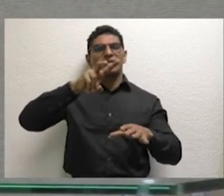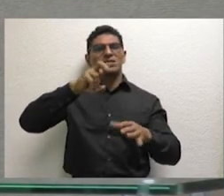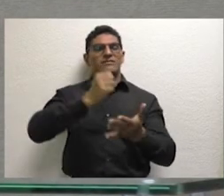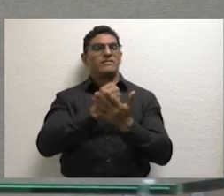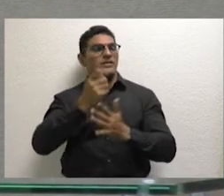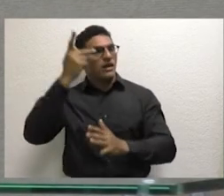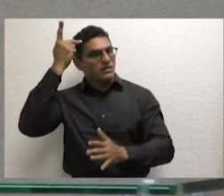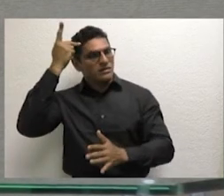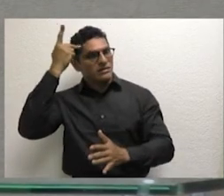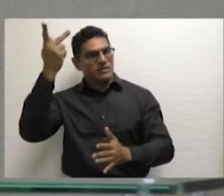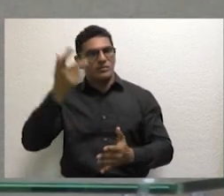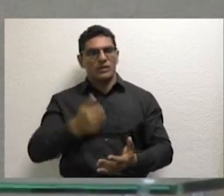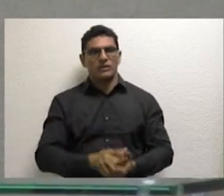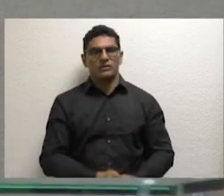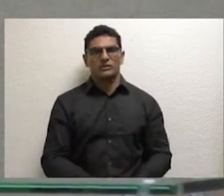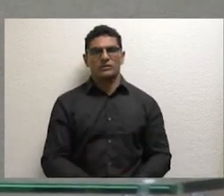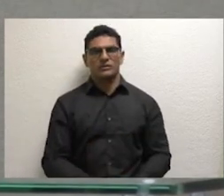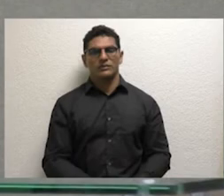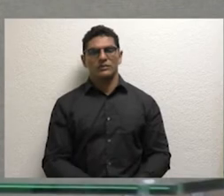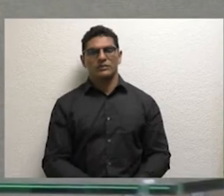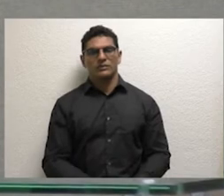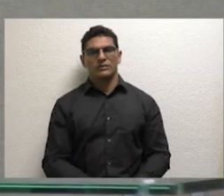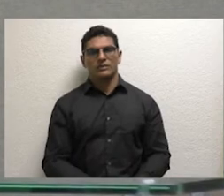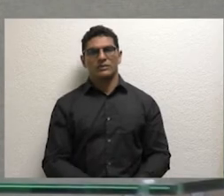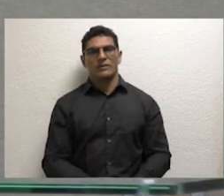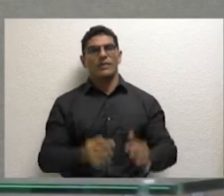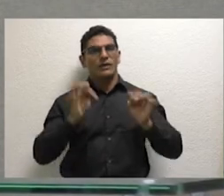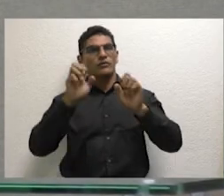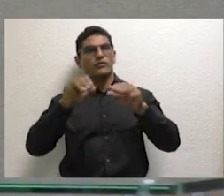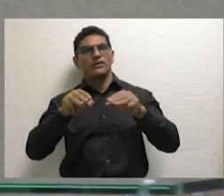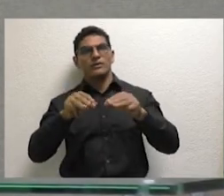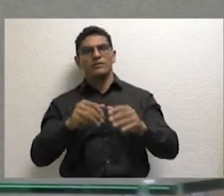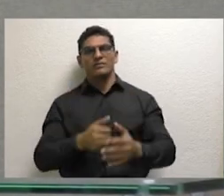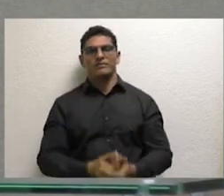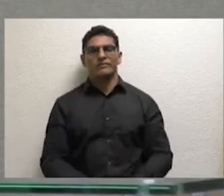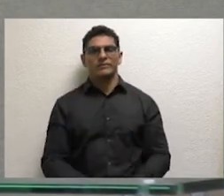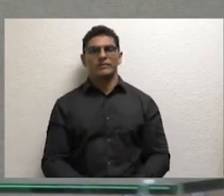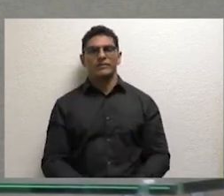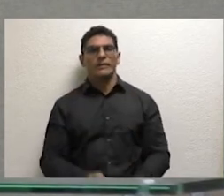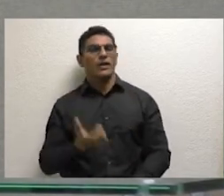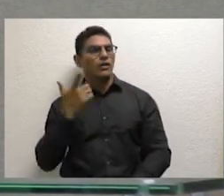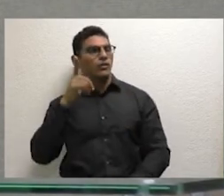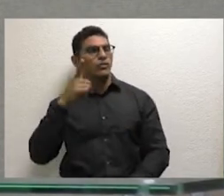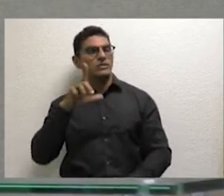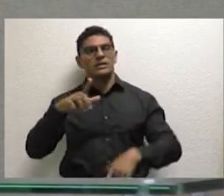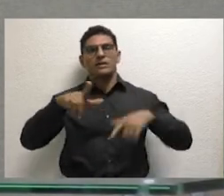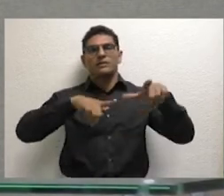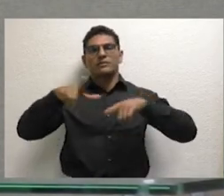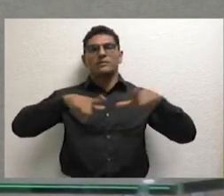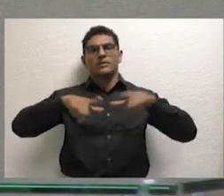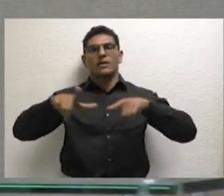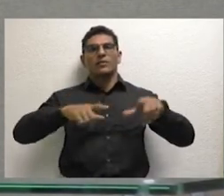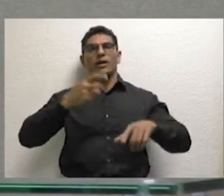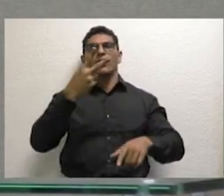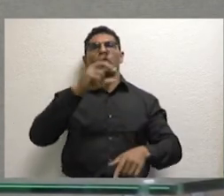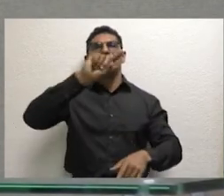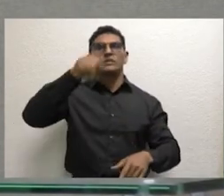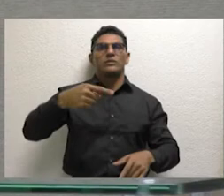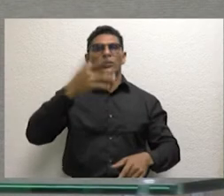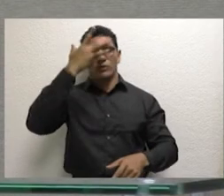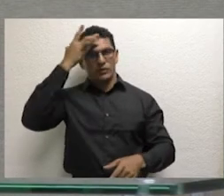Paulo ao final conseguir emprego apenas 2 mil